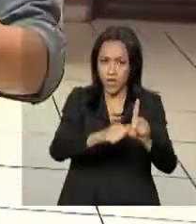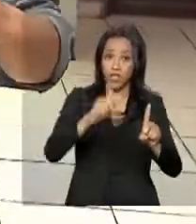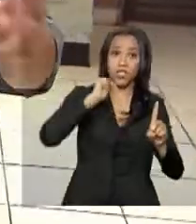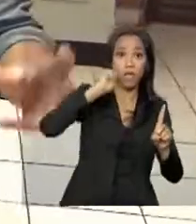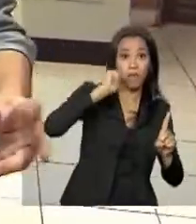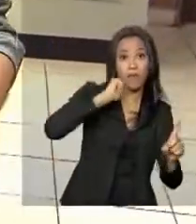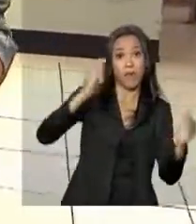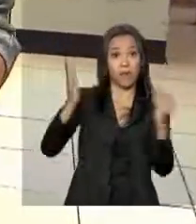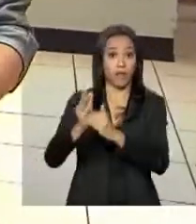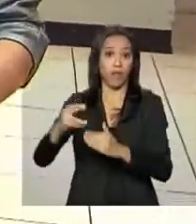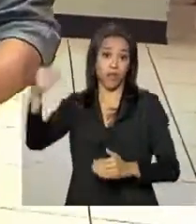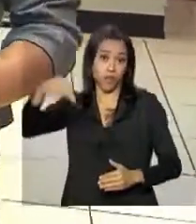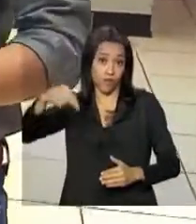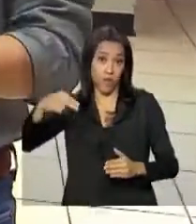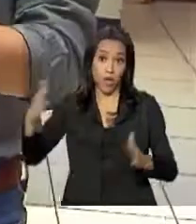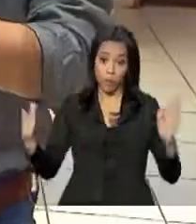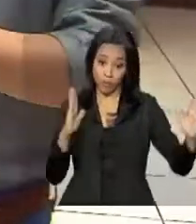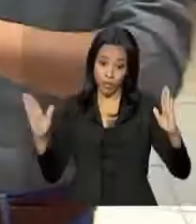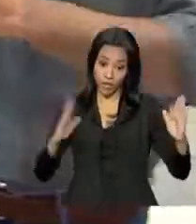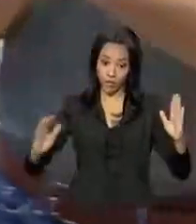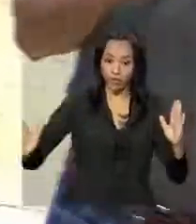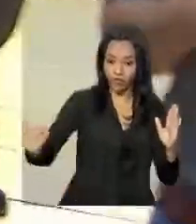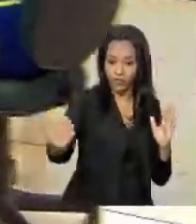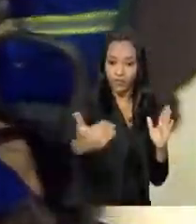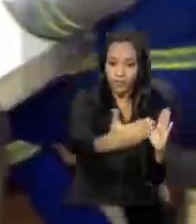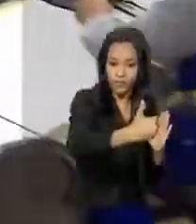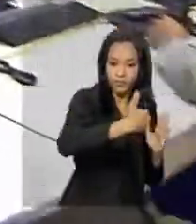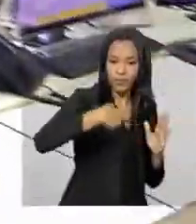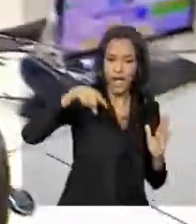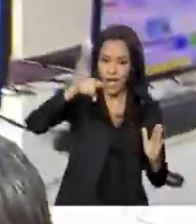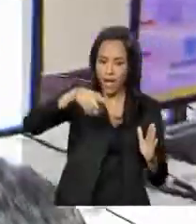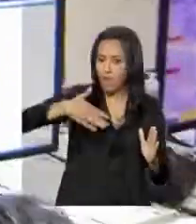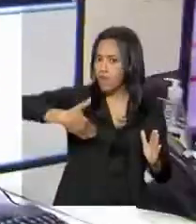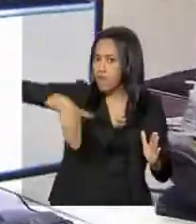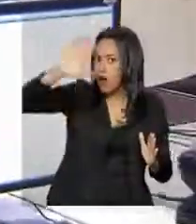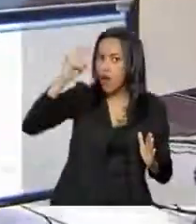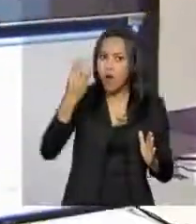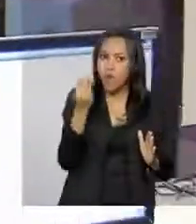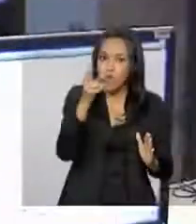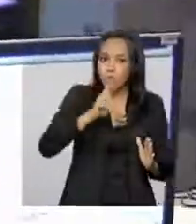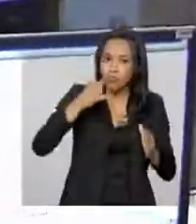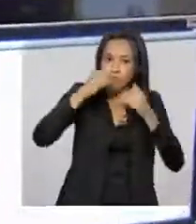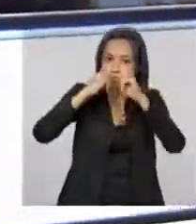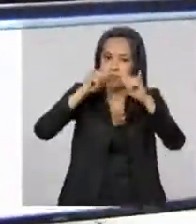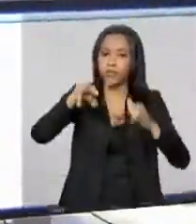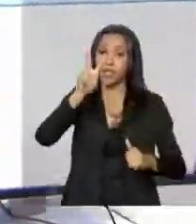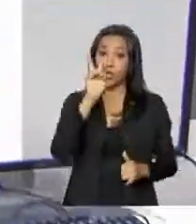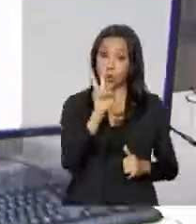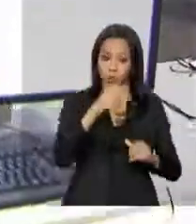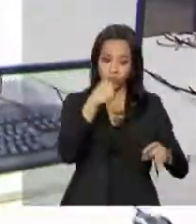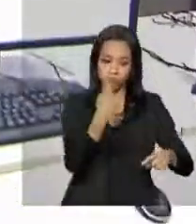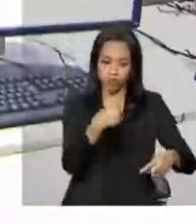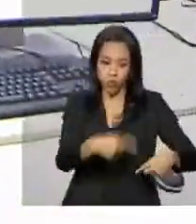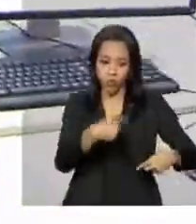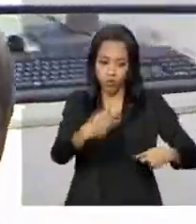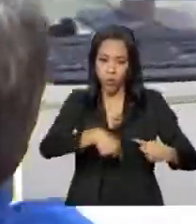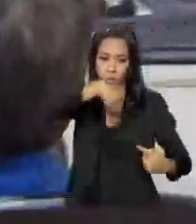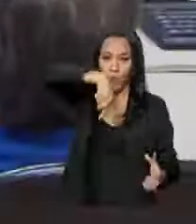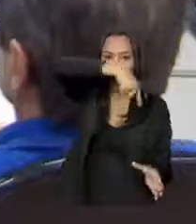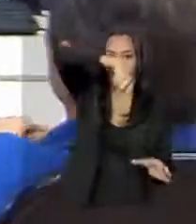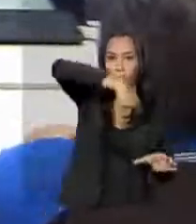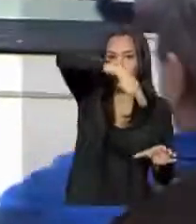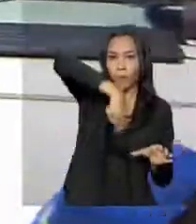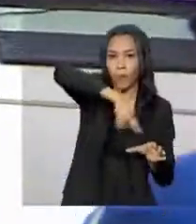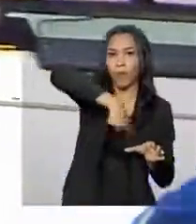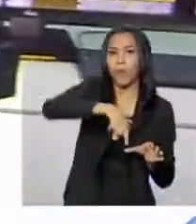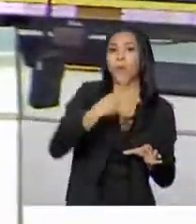época do colheita da cana-de-açúcar, esta usina gera mais do que consome. Os 2 geradores têm capacidade para até 40